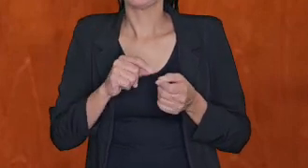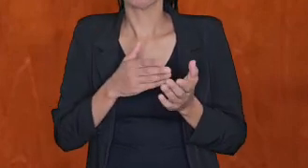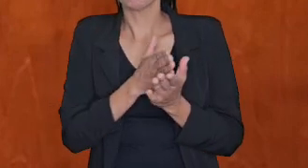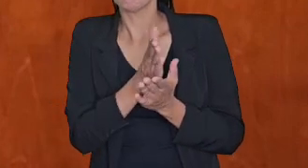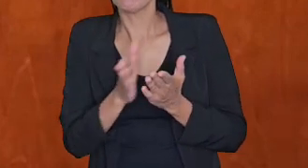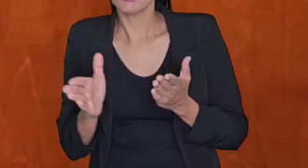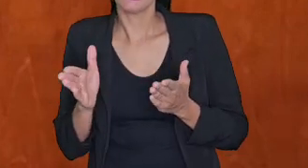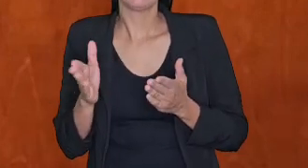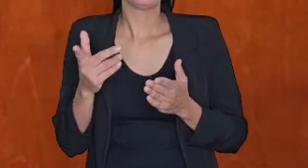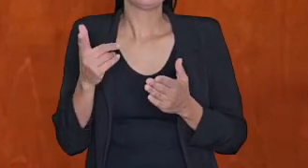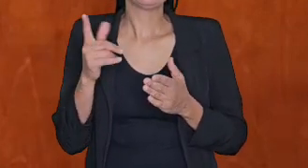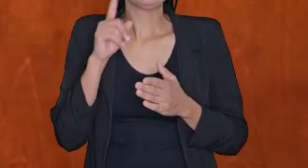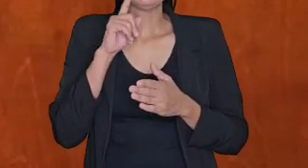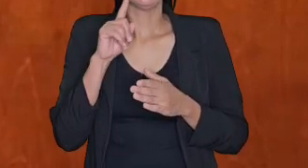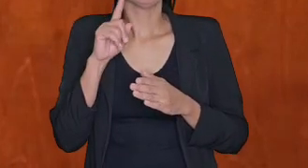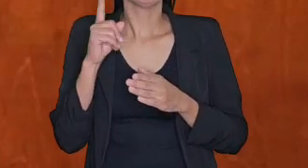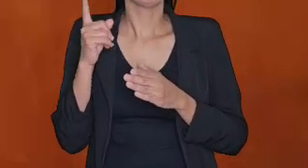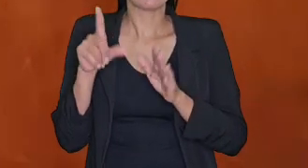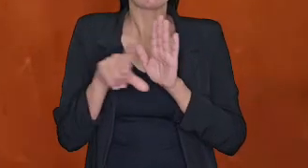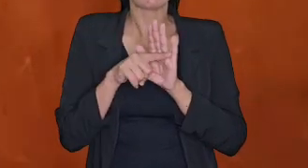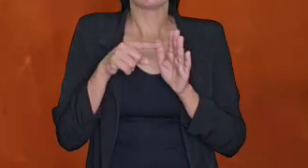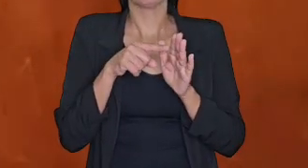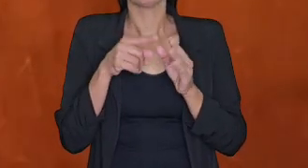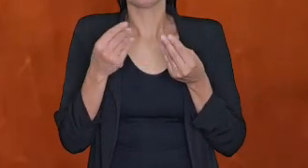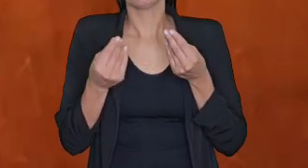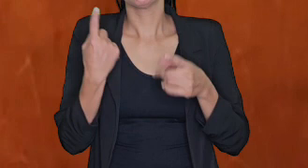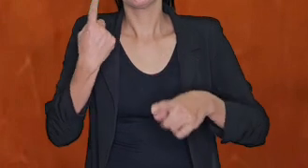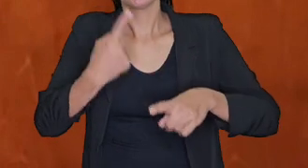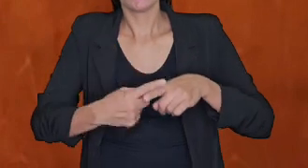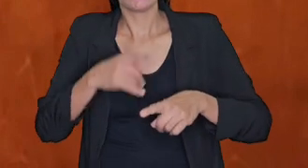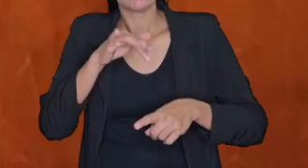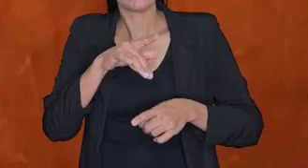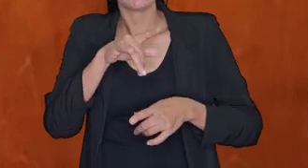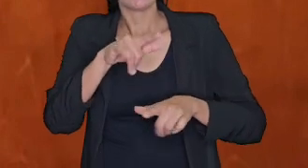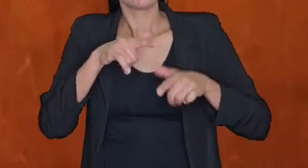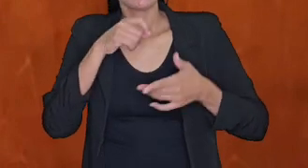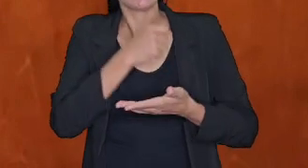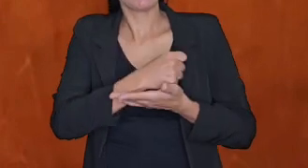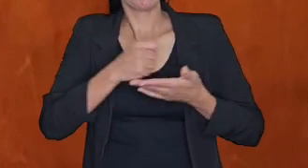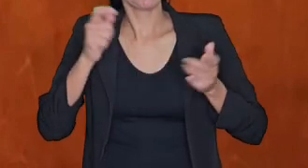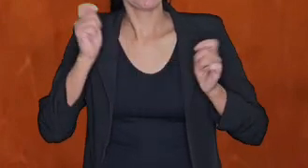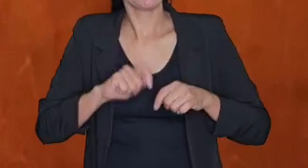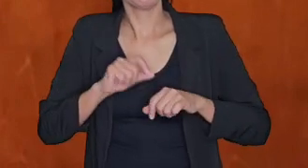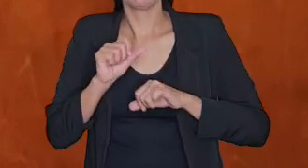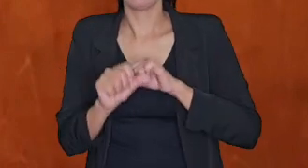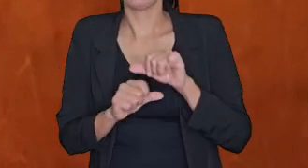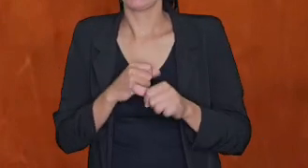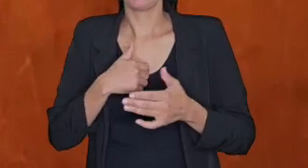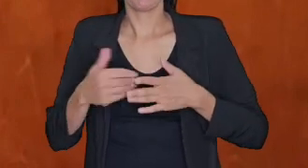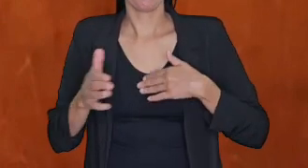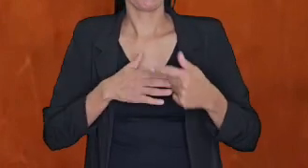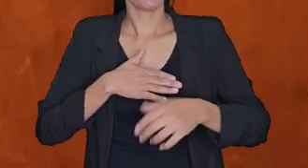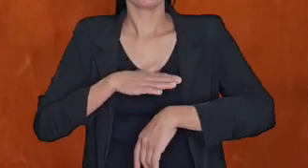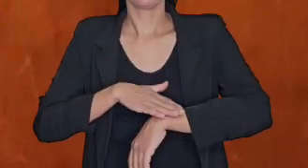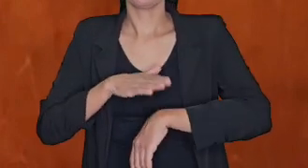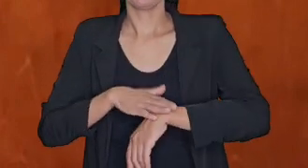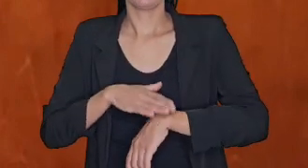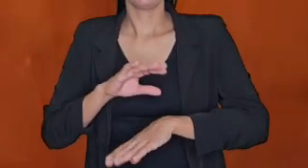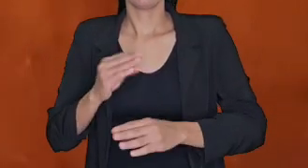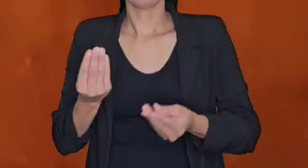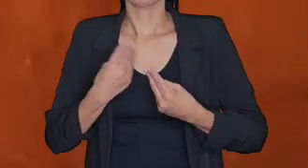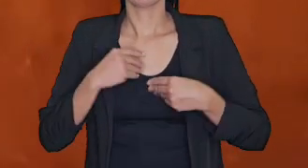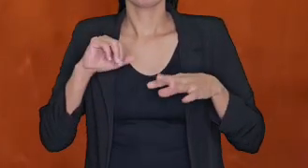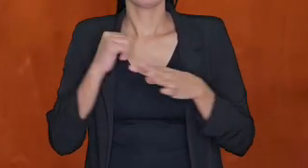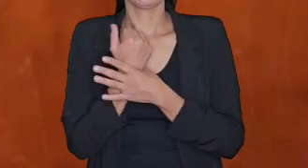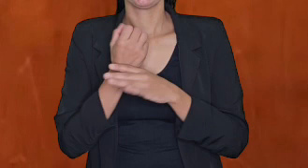de fazer um grande desvio às previsões legais, né? Ainda porque, se fosse um testamento, poderia ser